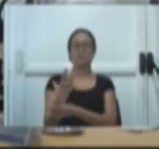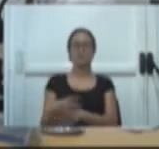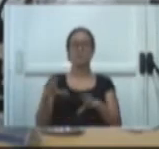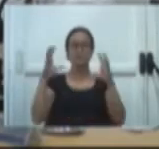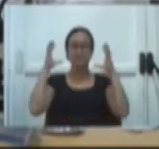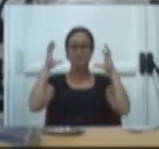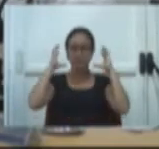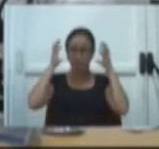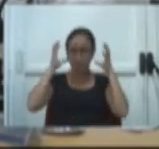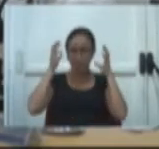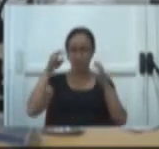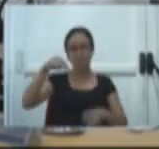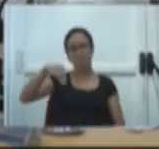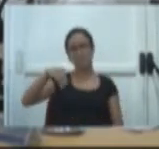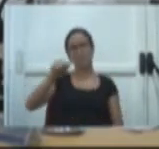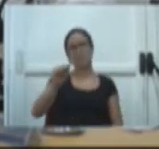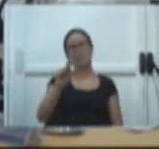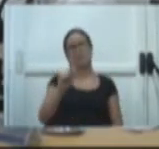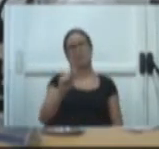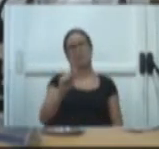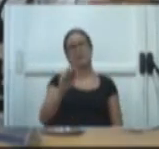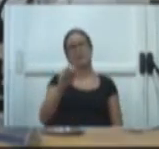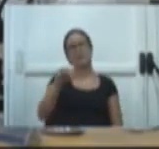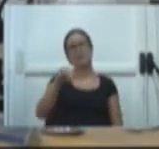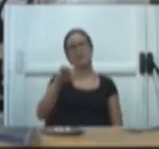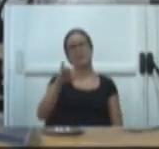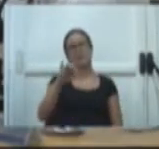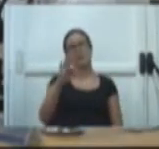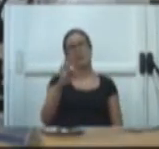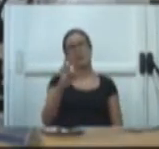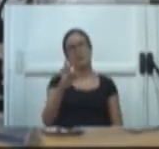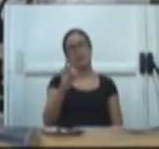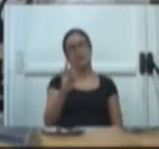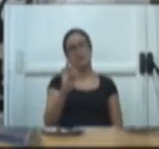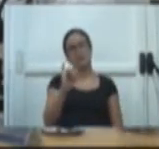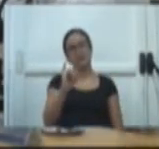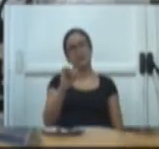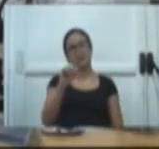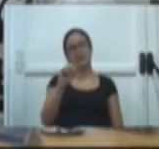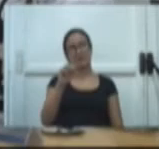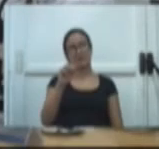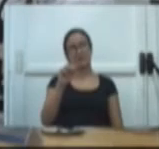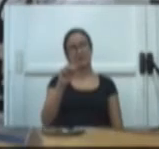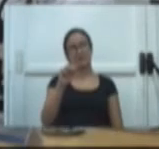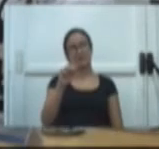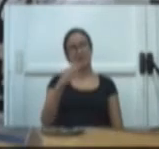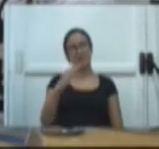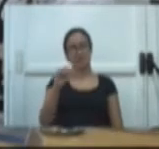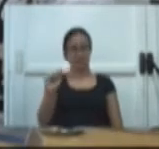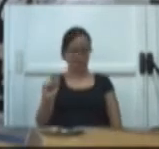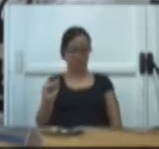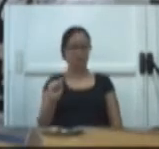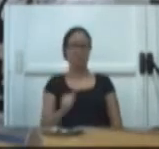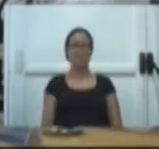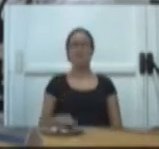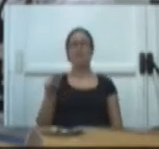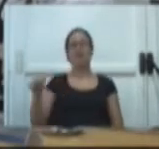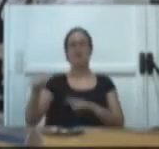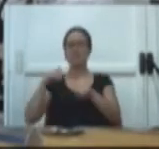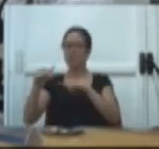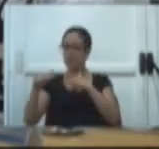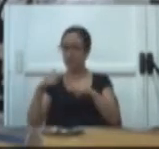Magnífica, você continua trabalhando até hoje, às 5 horas da manhã, antes de ir para a Unicamp, você faz aquele programa do